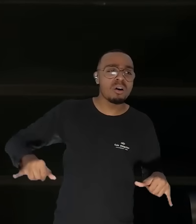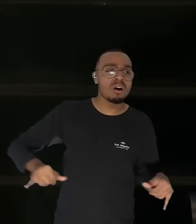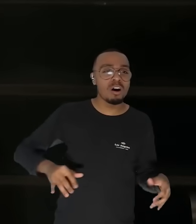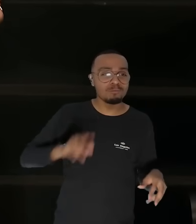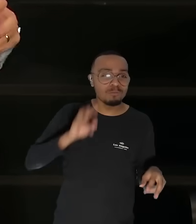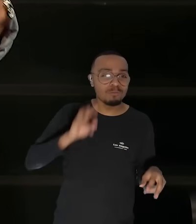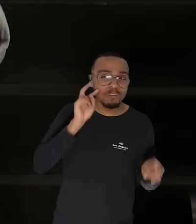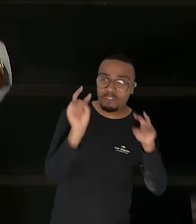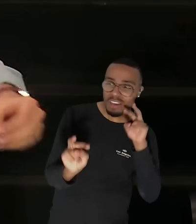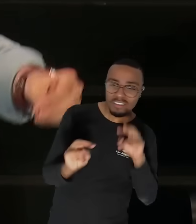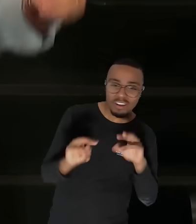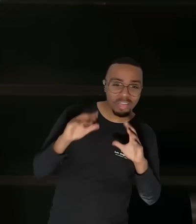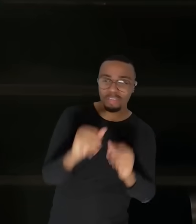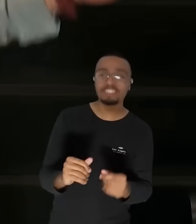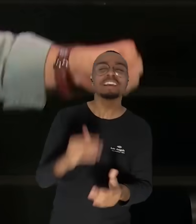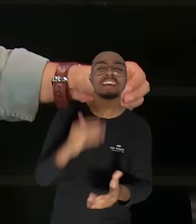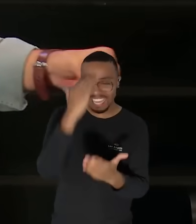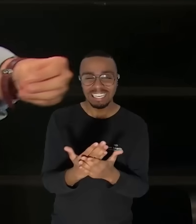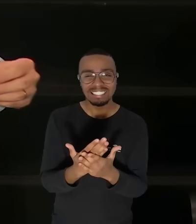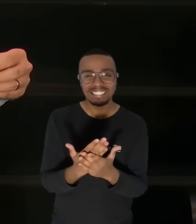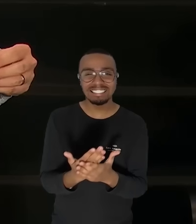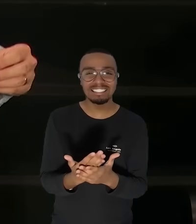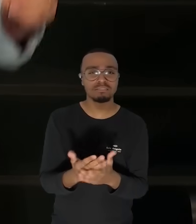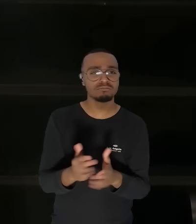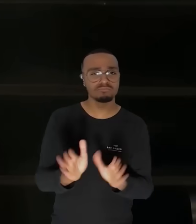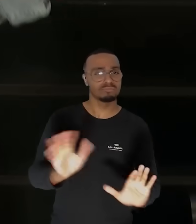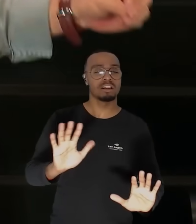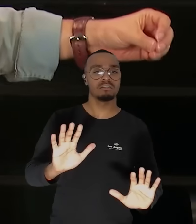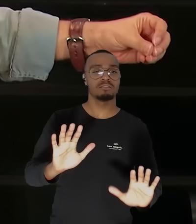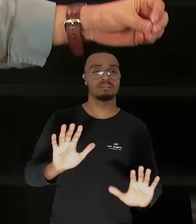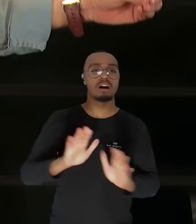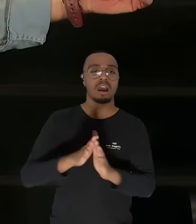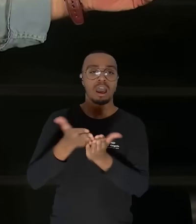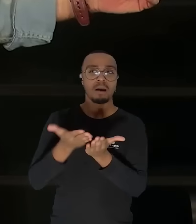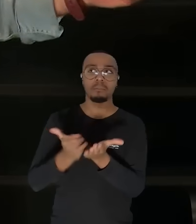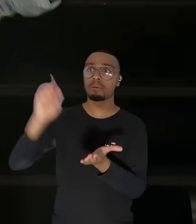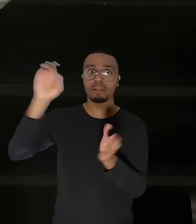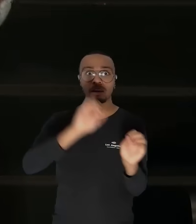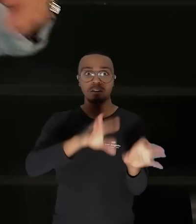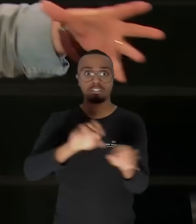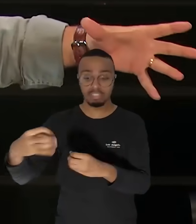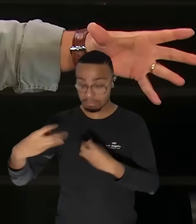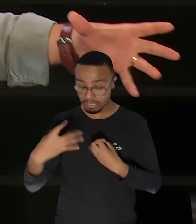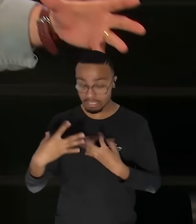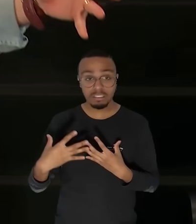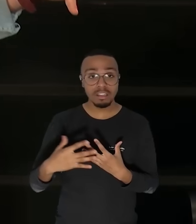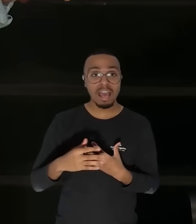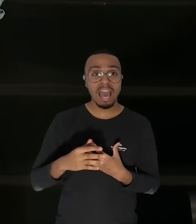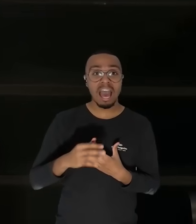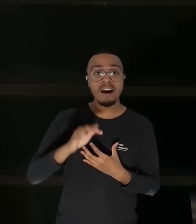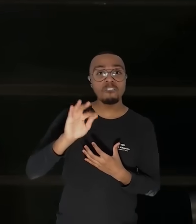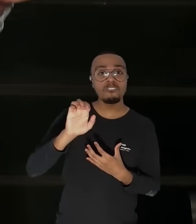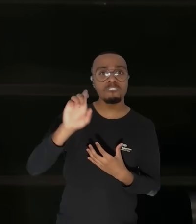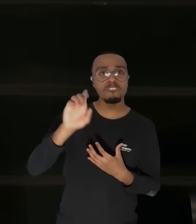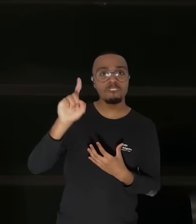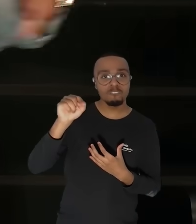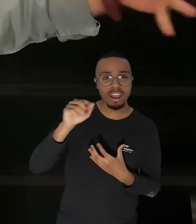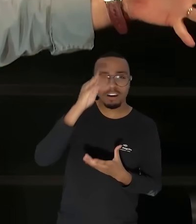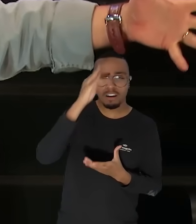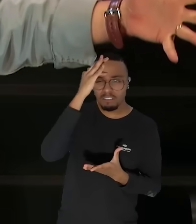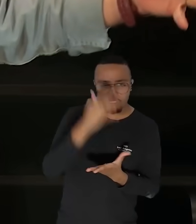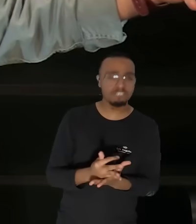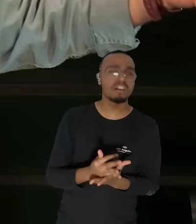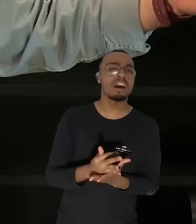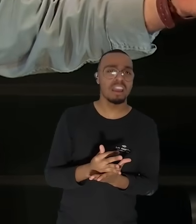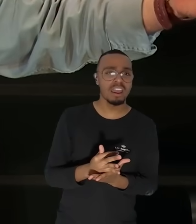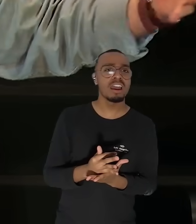A Bíblia nos leva para a fé. E o que é a fé? A fé é o escuro. A fé é o